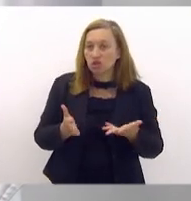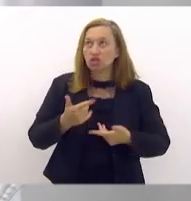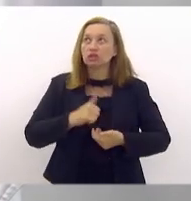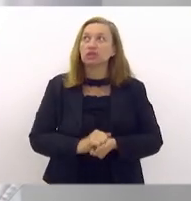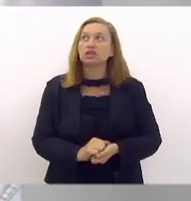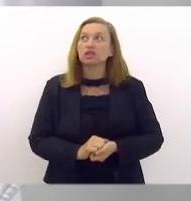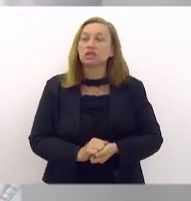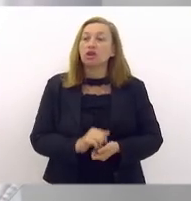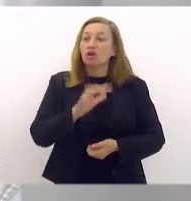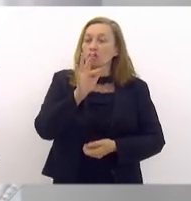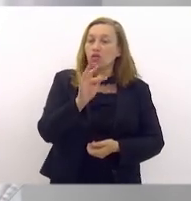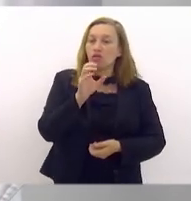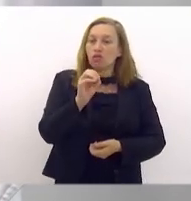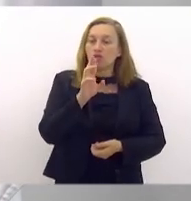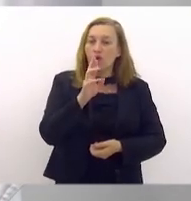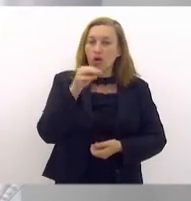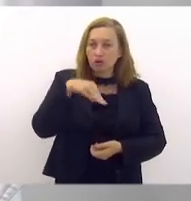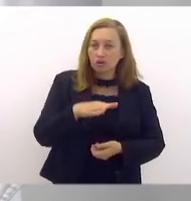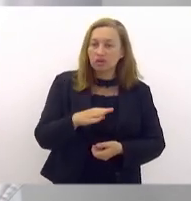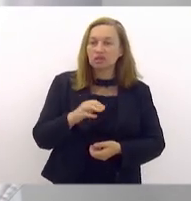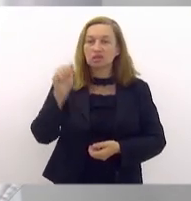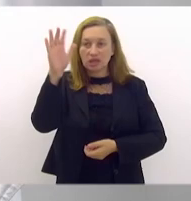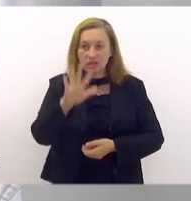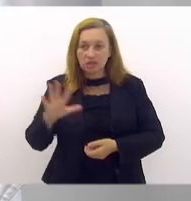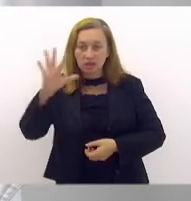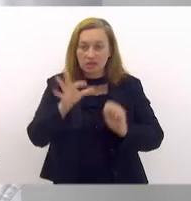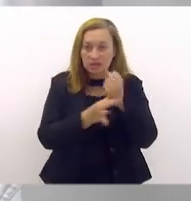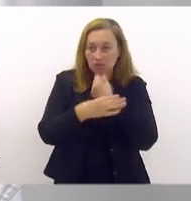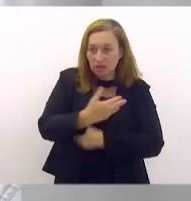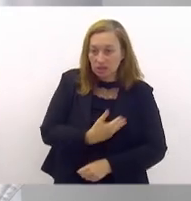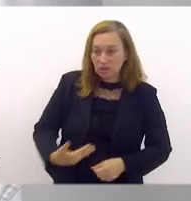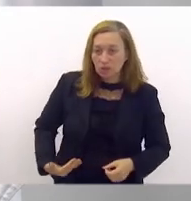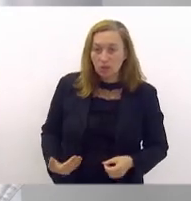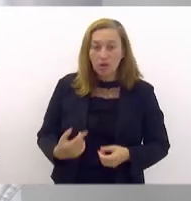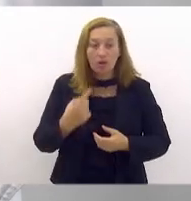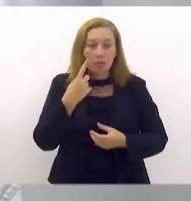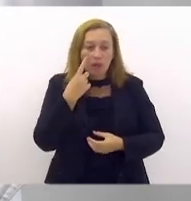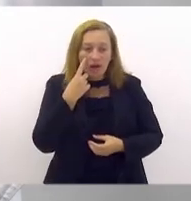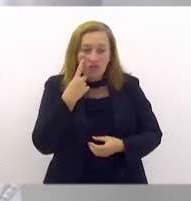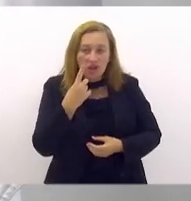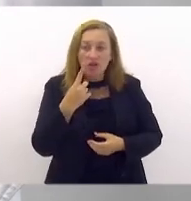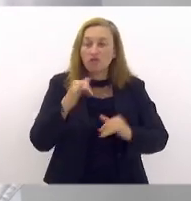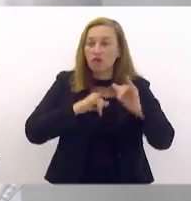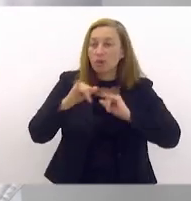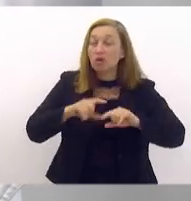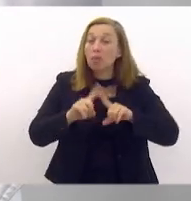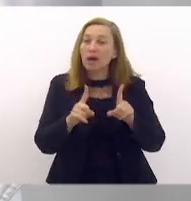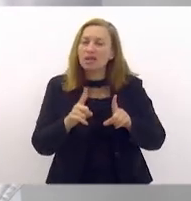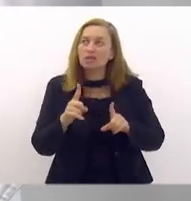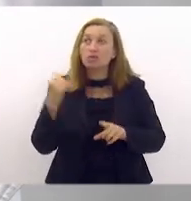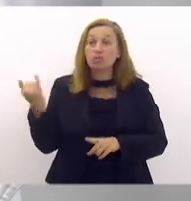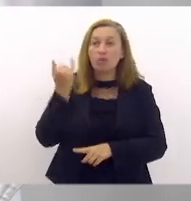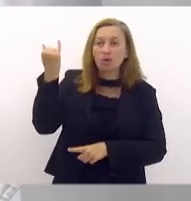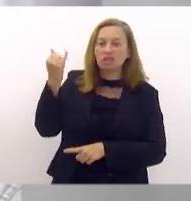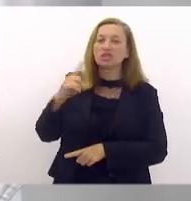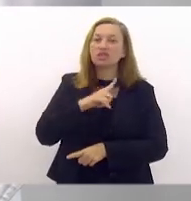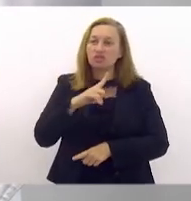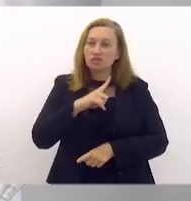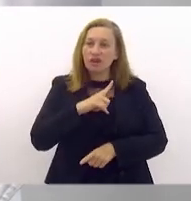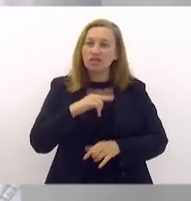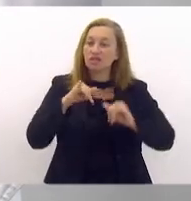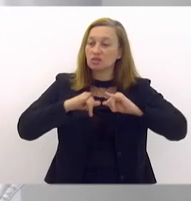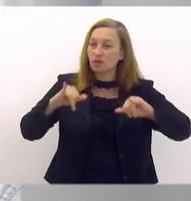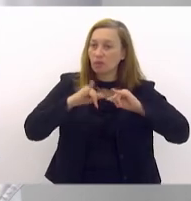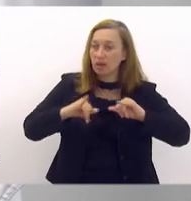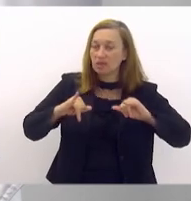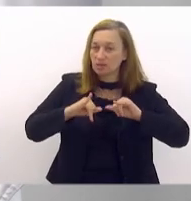do Fórum Nacional de Segurança Pública para buscar os dados. Tudo bem, tudo ótimo, mas o ideal é que a gente tivesse esses dados